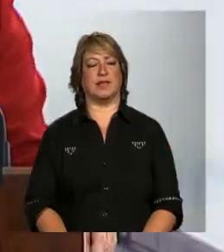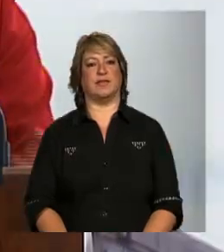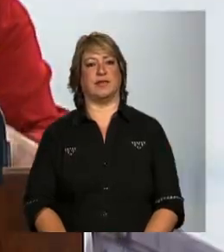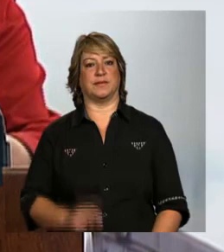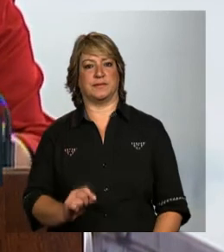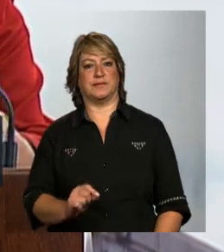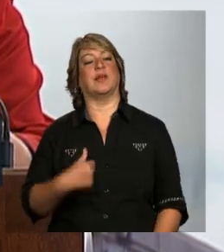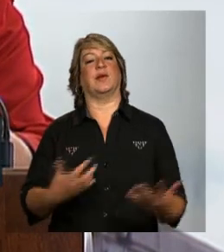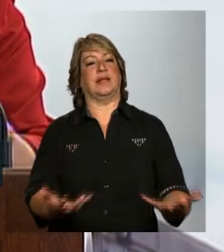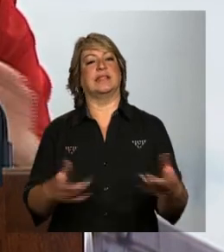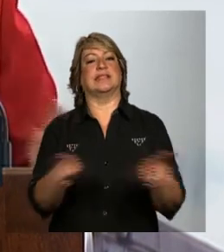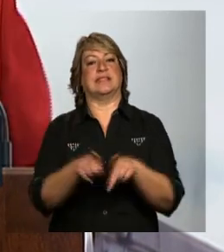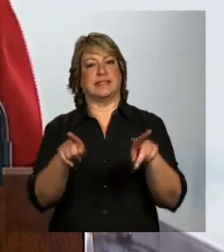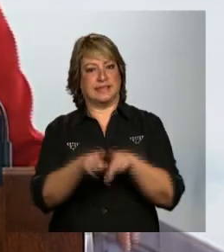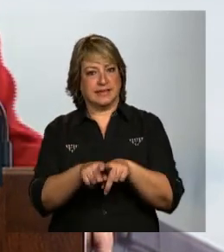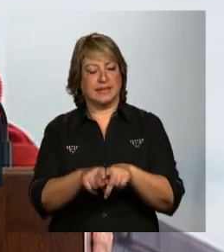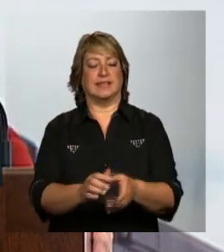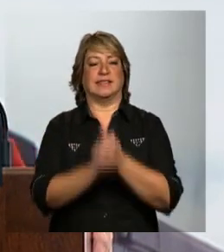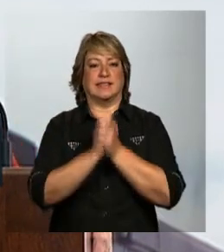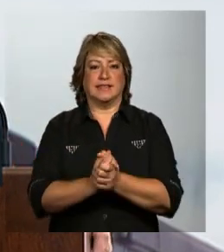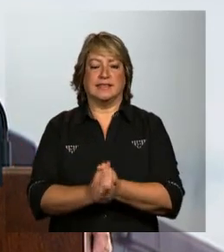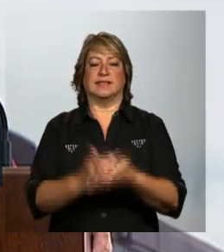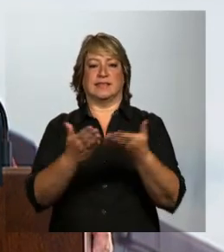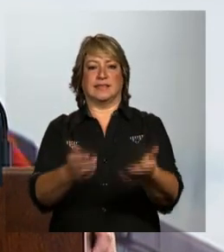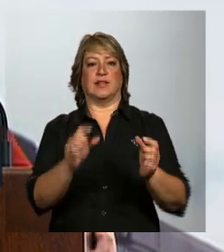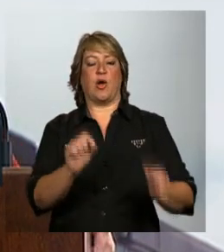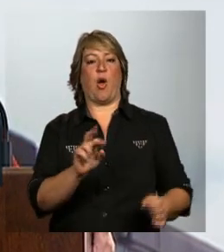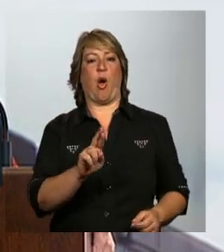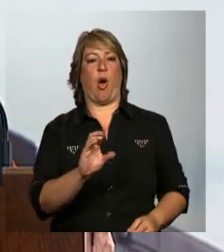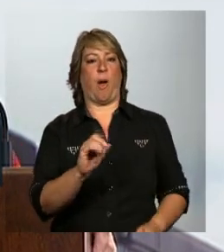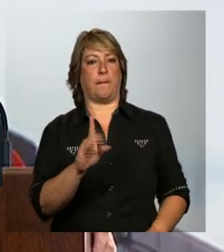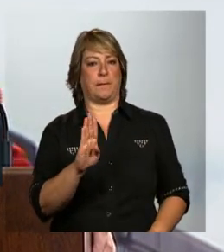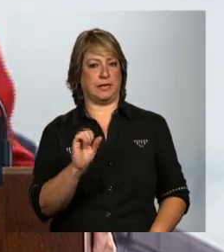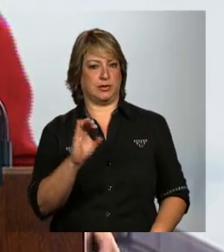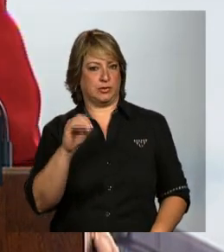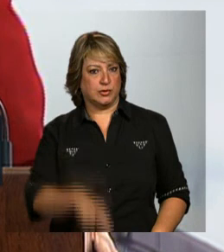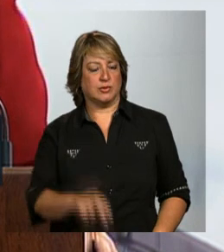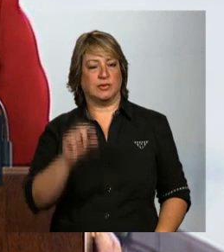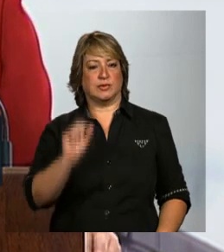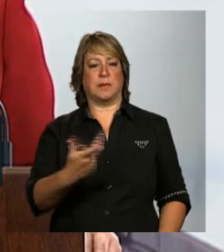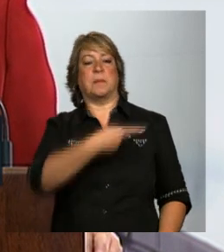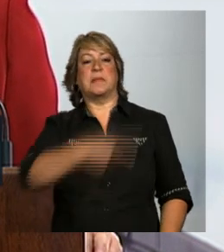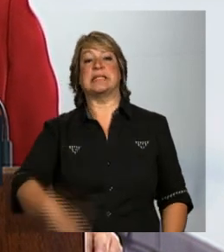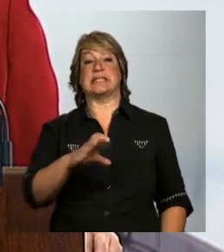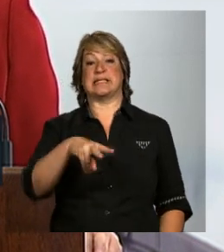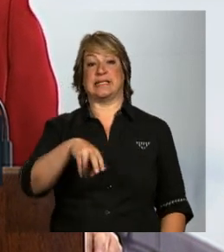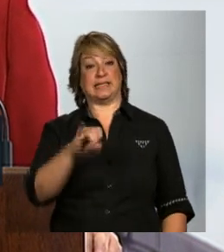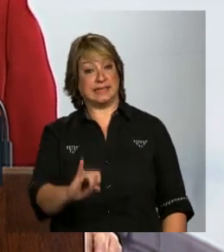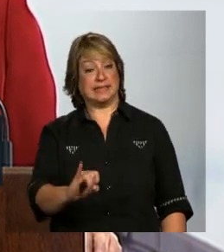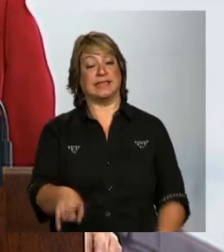eu queria dizer dirigir também meu comprimento ao Robson Andrade presidente da CN por